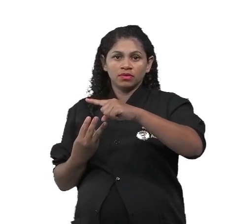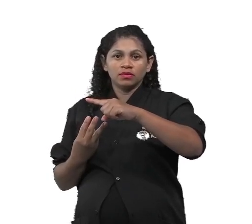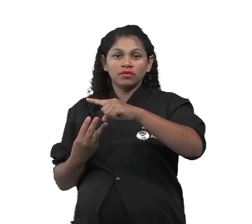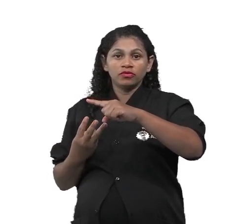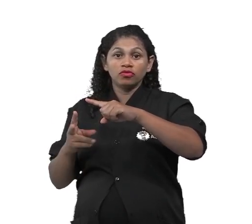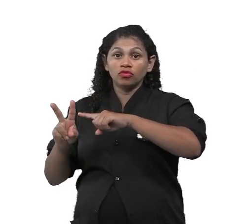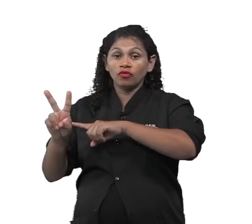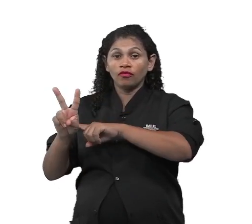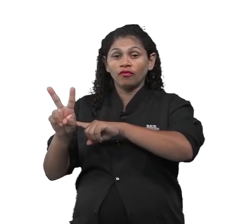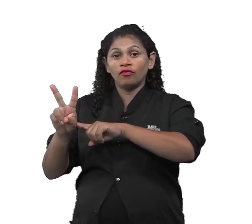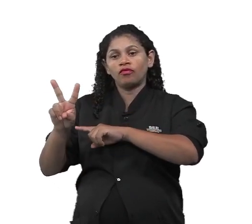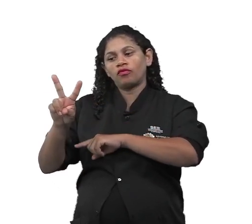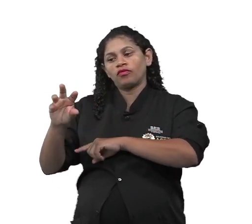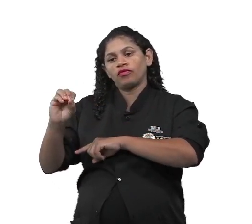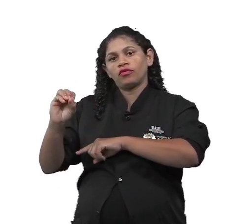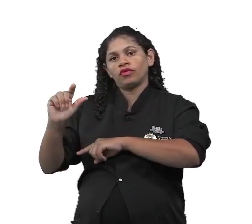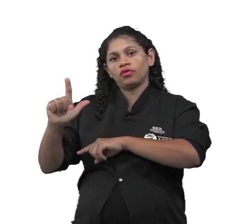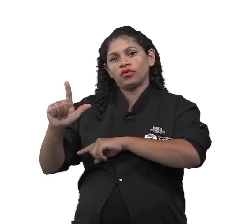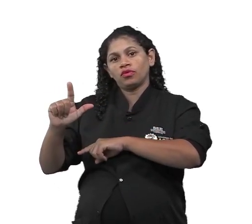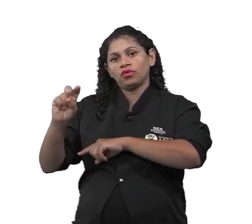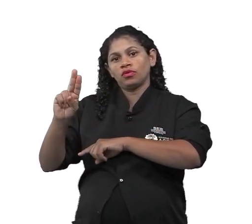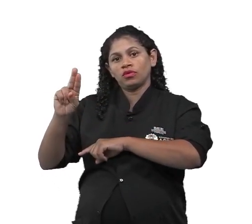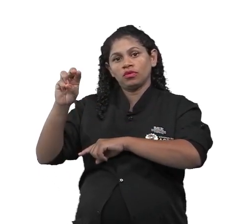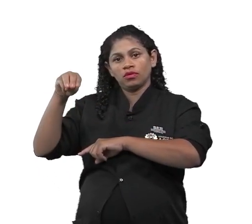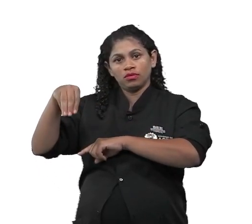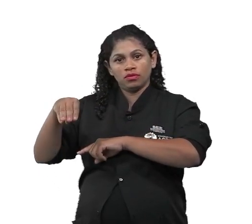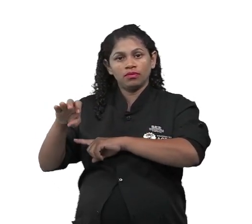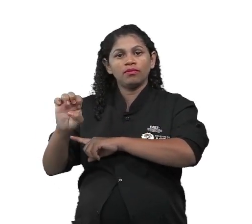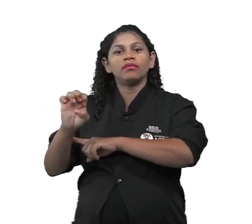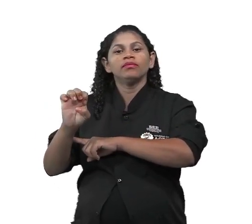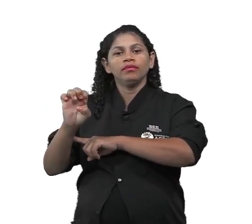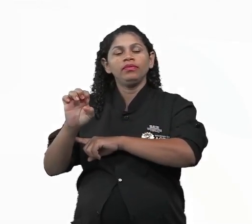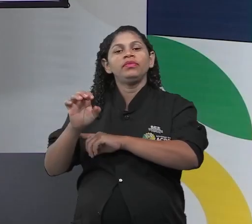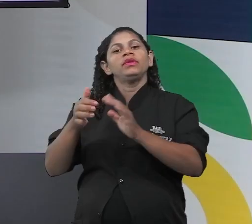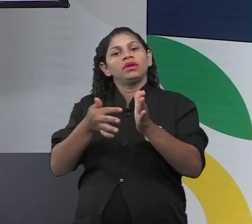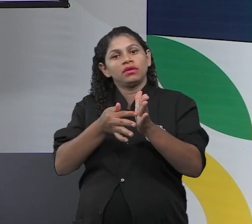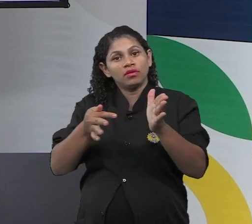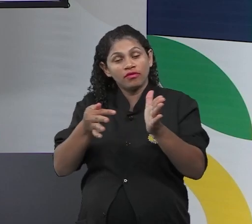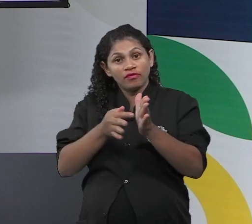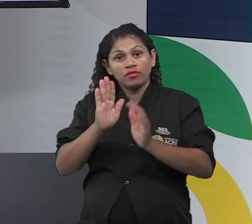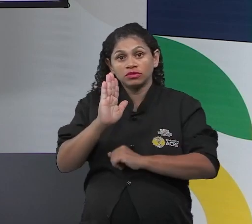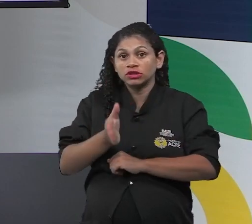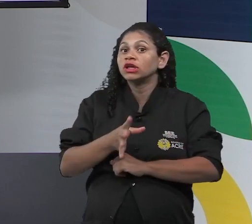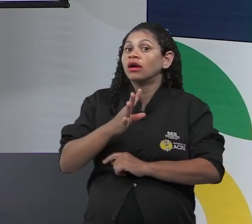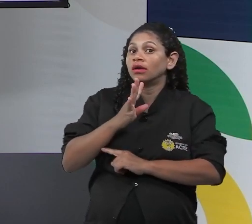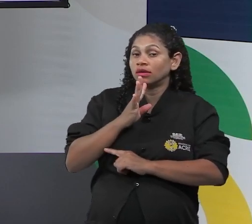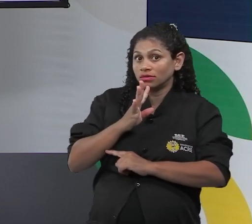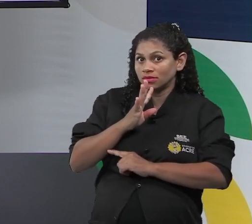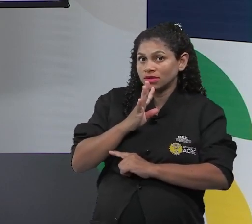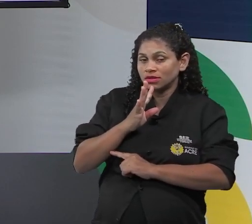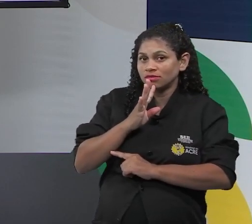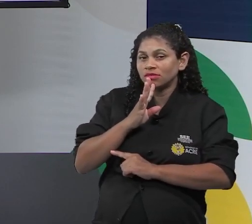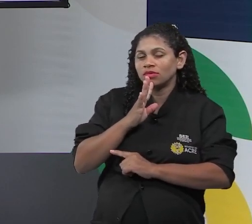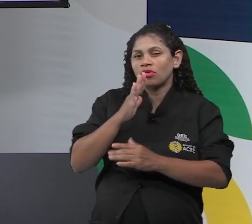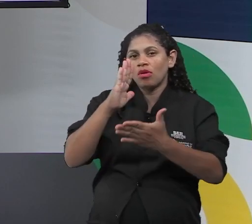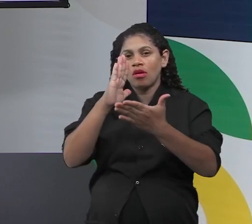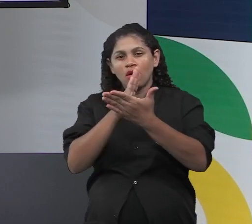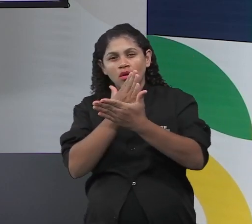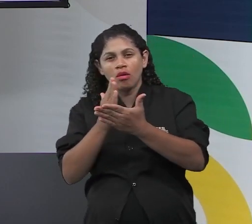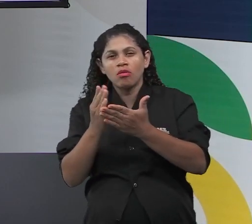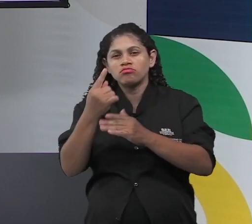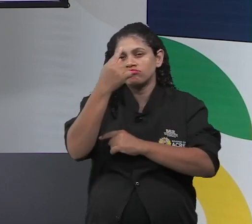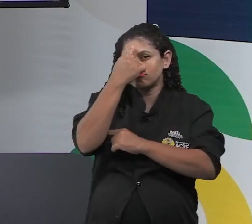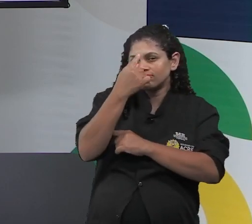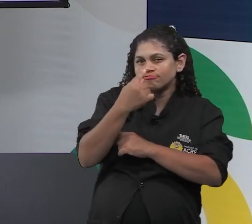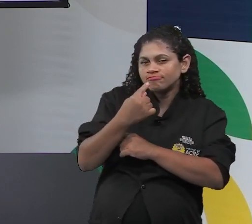Aí vem aquela fórmula que já é conhecida para nós, que algumas figuras têm uma divisão por 3.